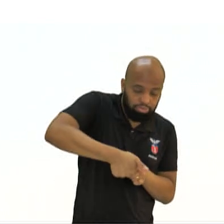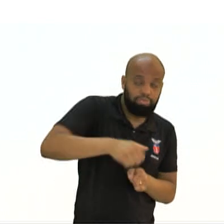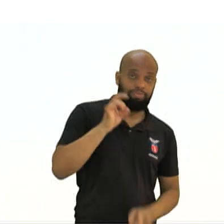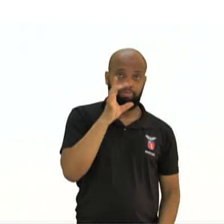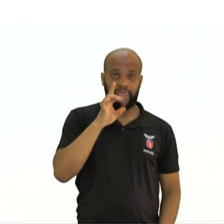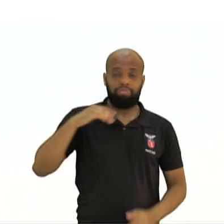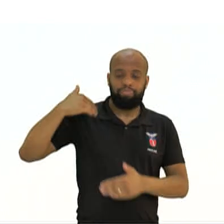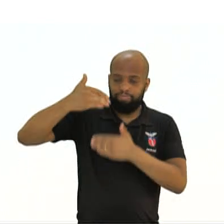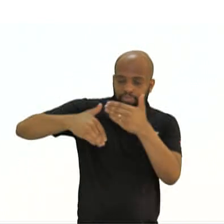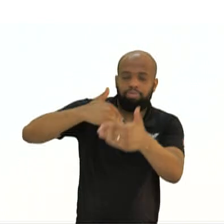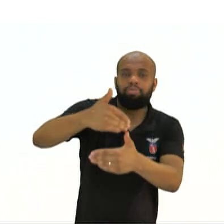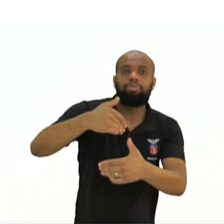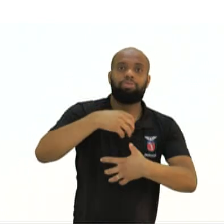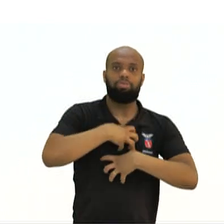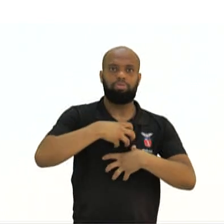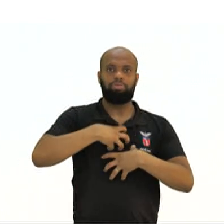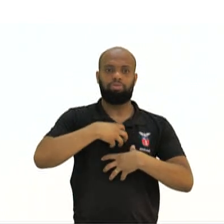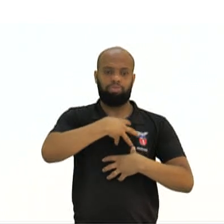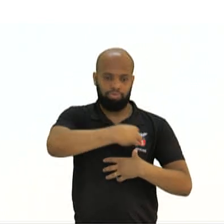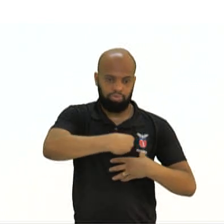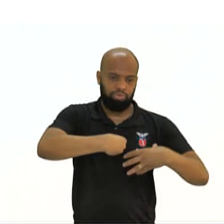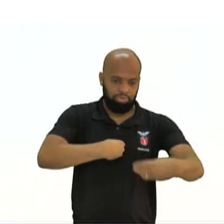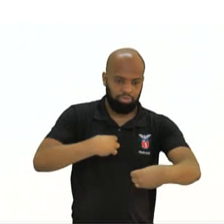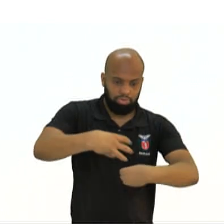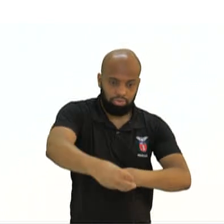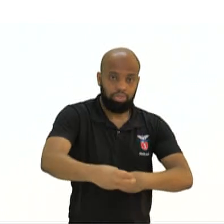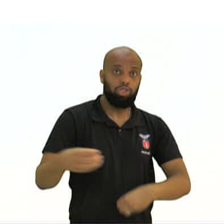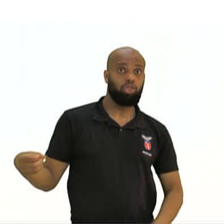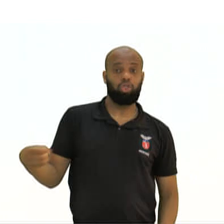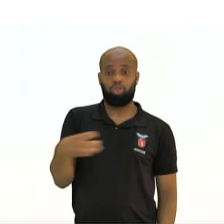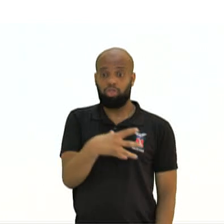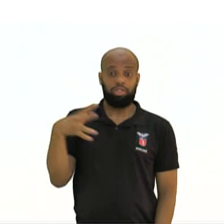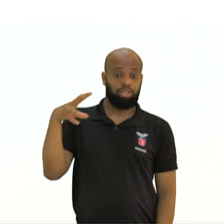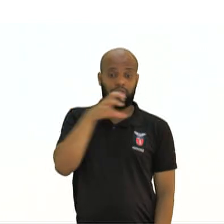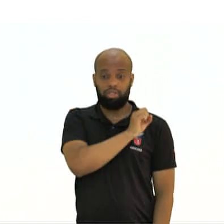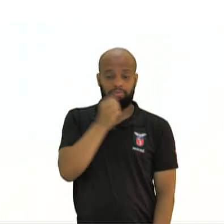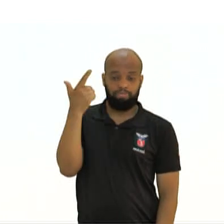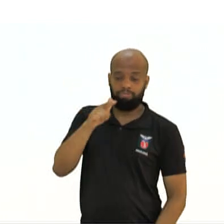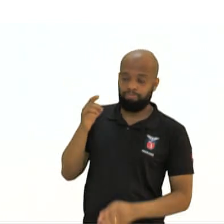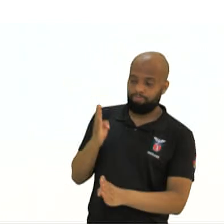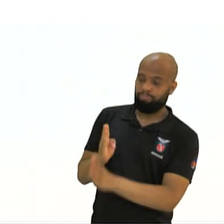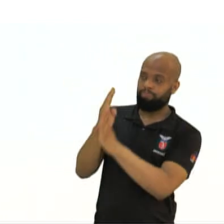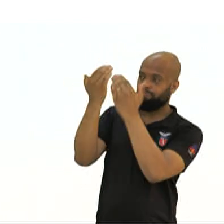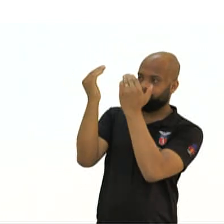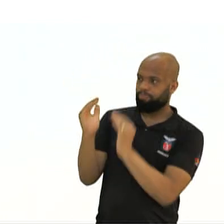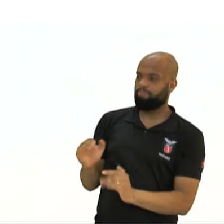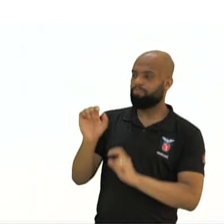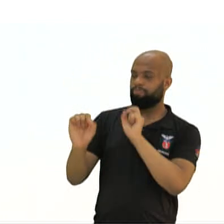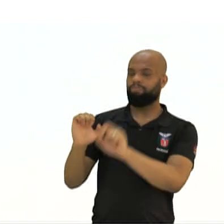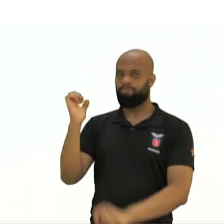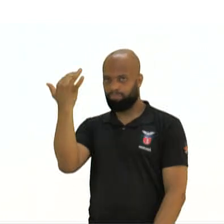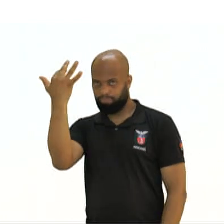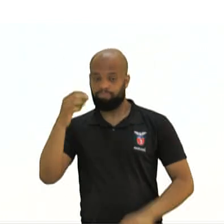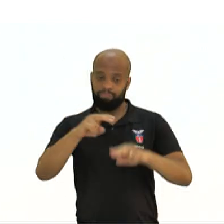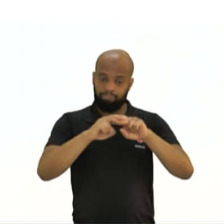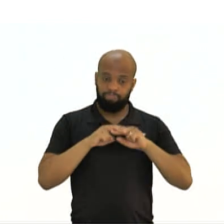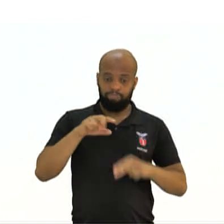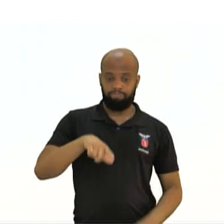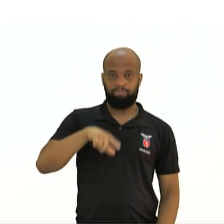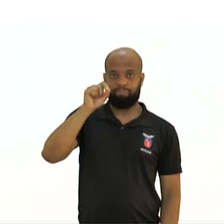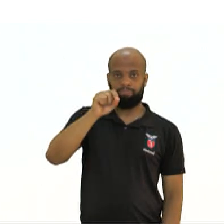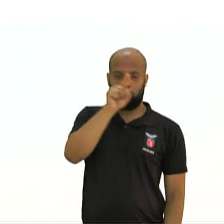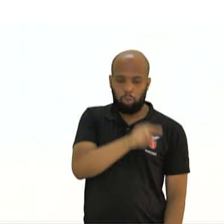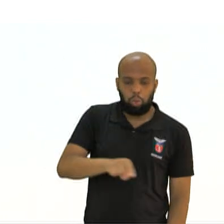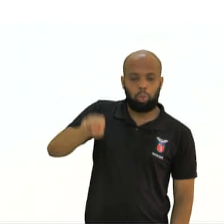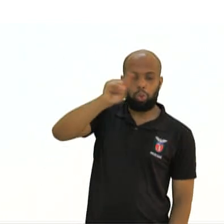desenvolvessem, se reproduzissem, gerassem novas ervilhas, para ele identificar, analisar o que estava acontecendo. Por isso, ter um ciclo de